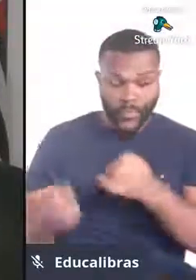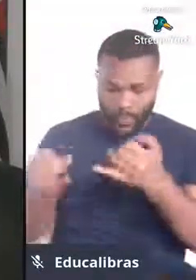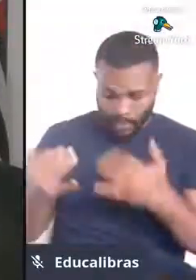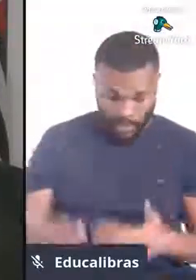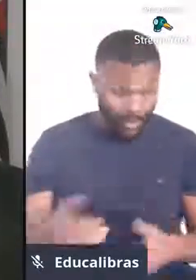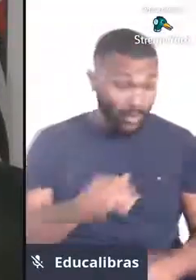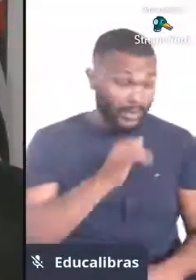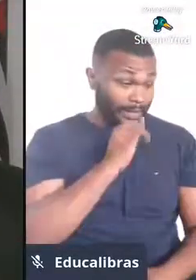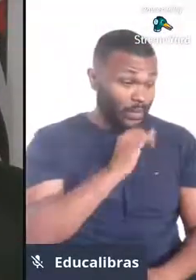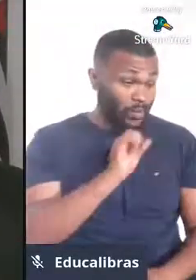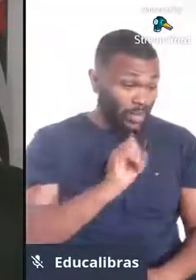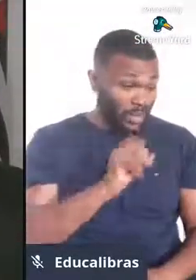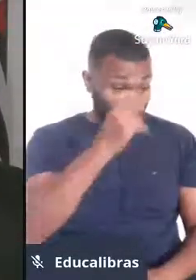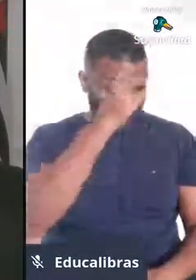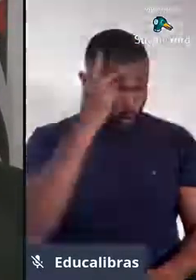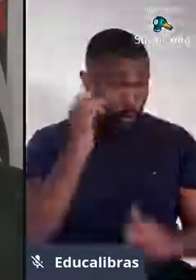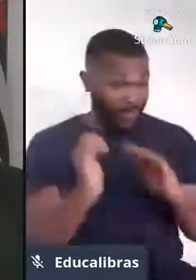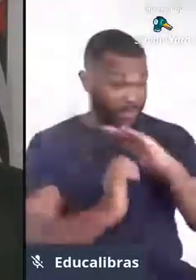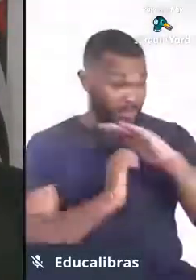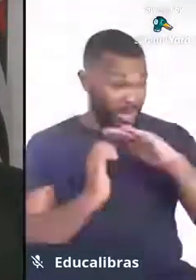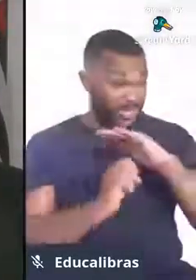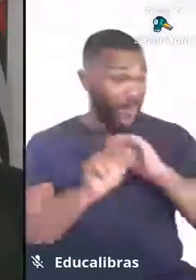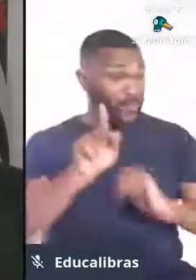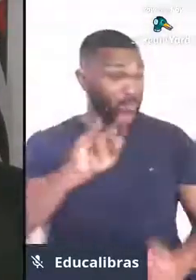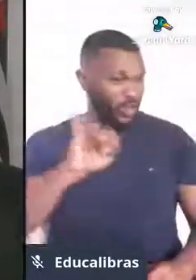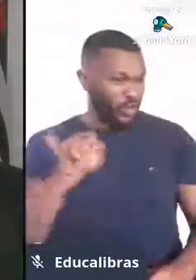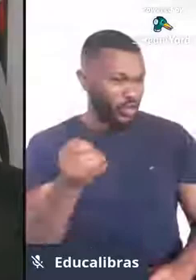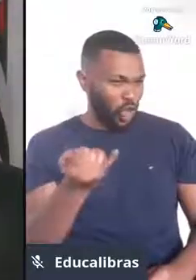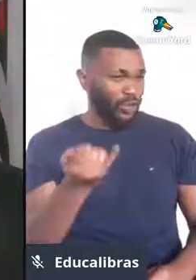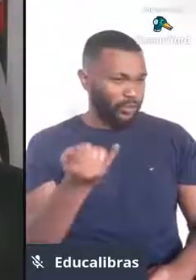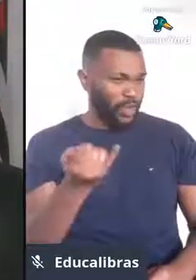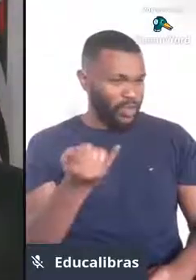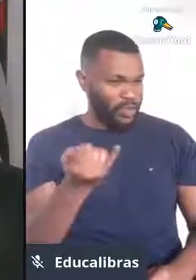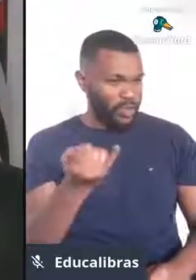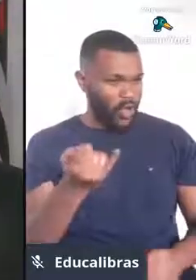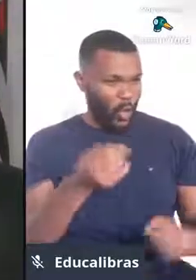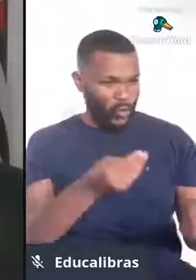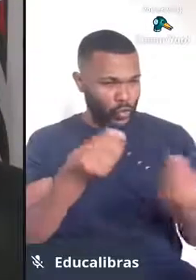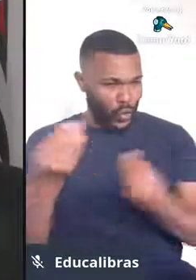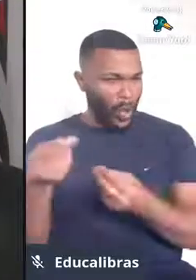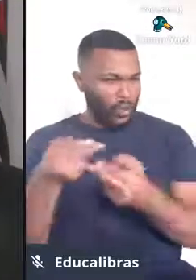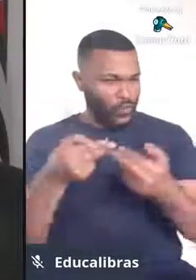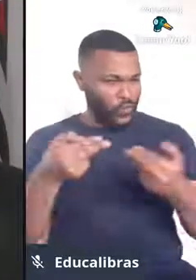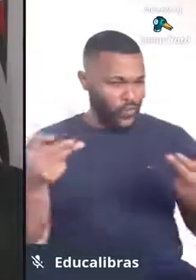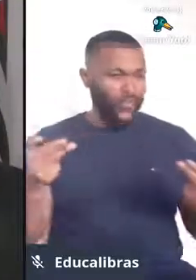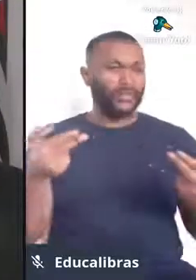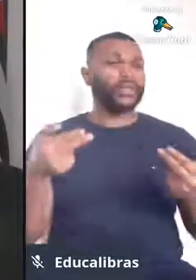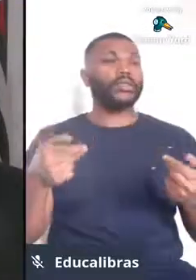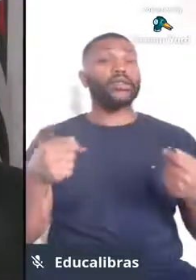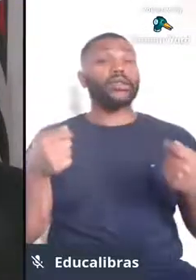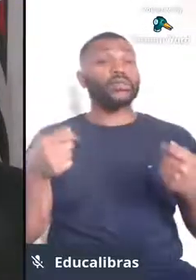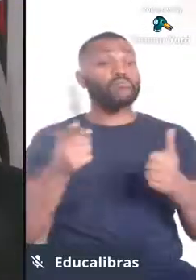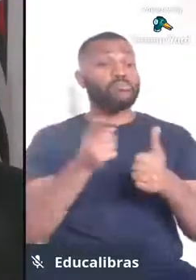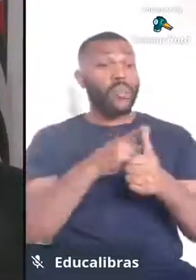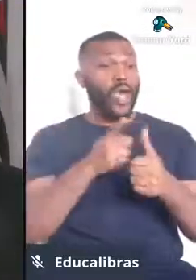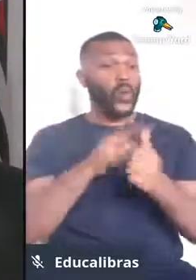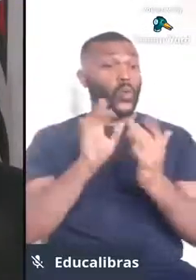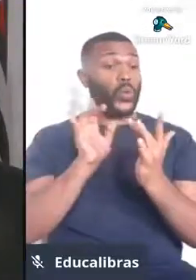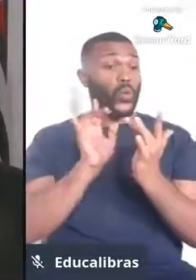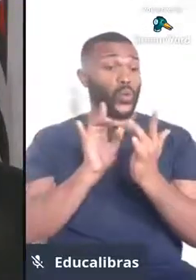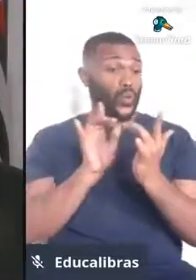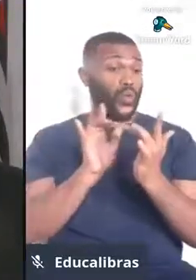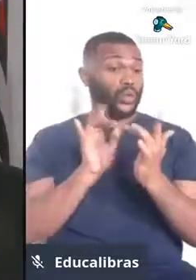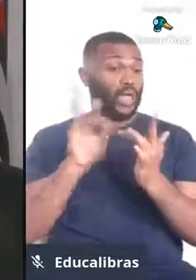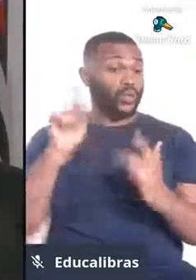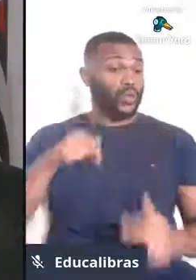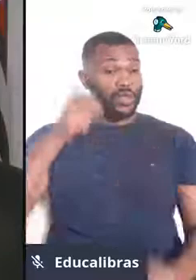pessoa jurídica, uma empresa que vai fazer essa doação, aí basta ela entrar em contato aqui conosco na prefeitura,